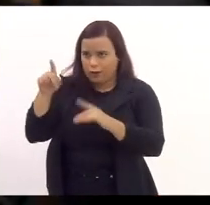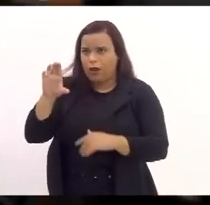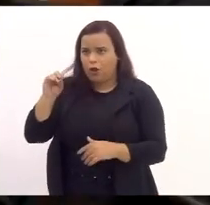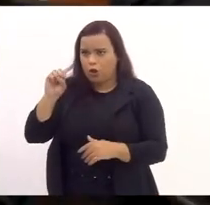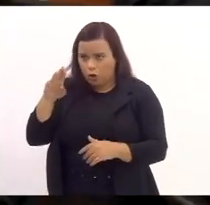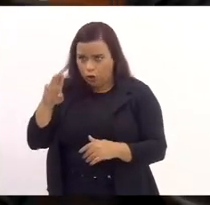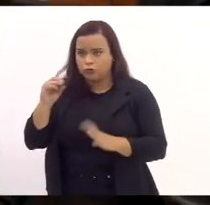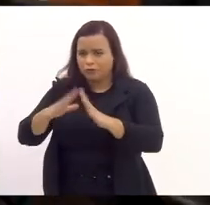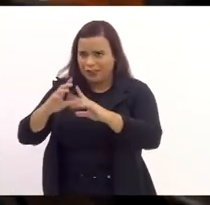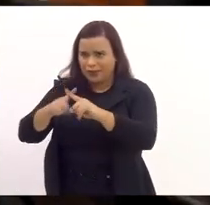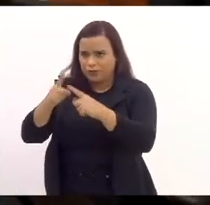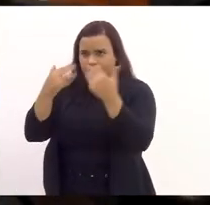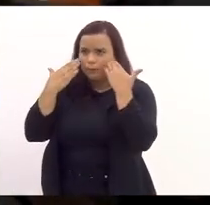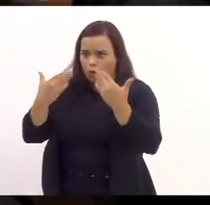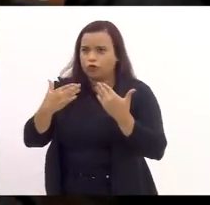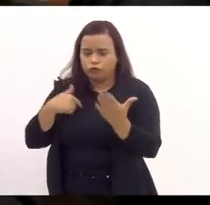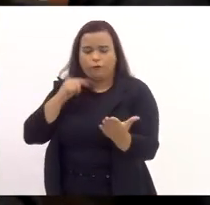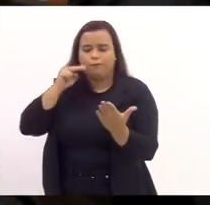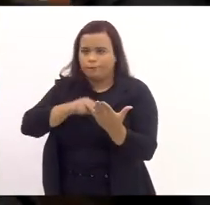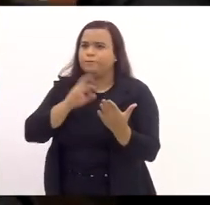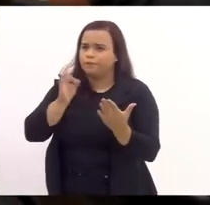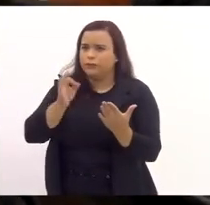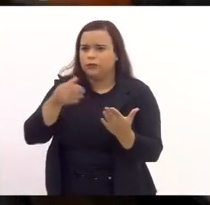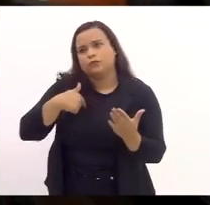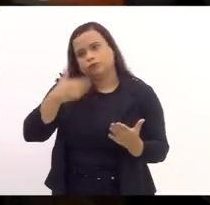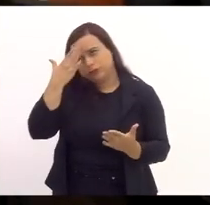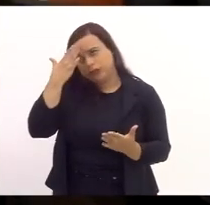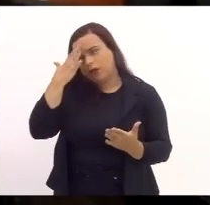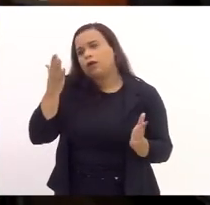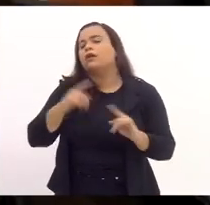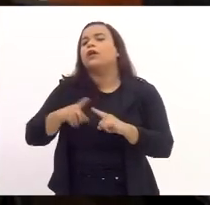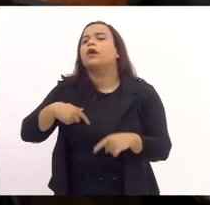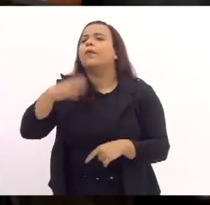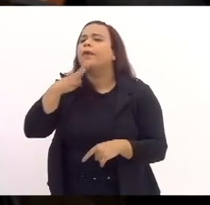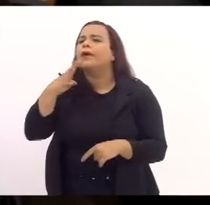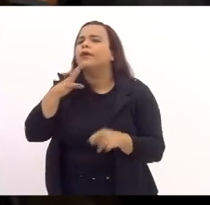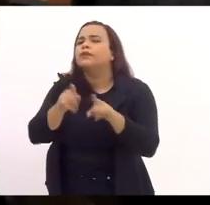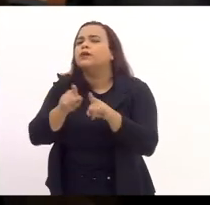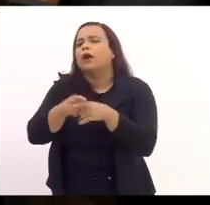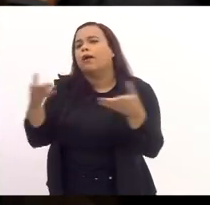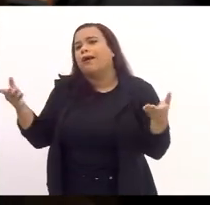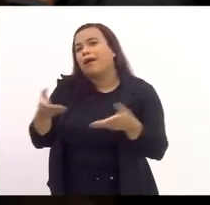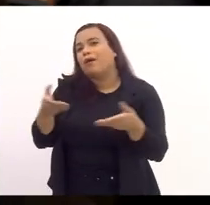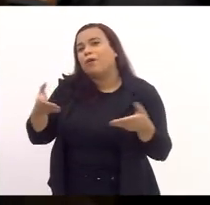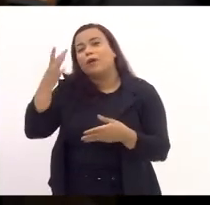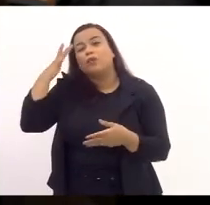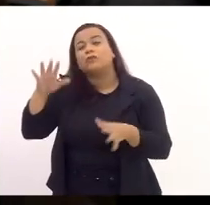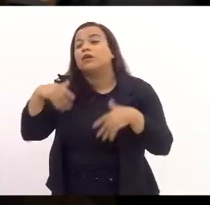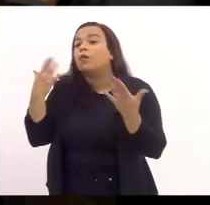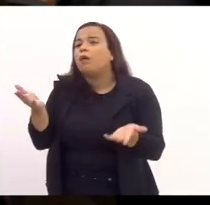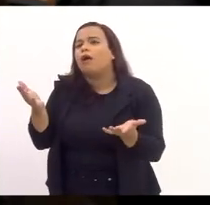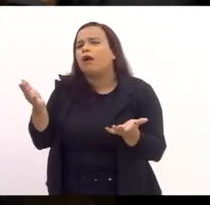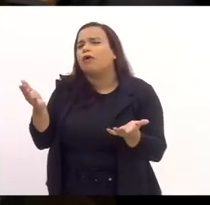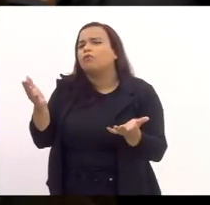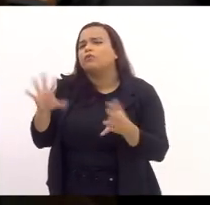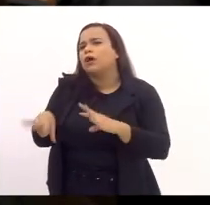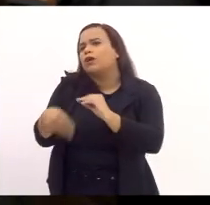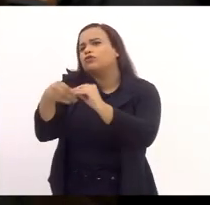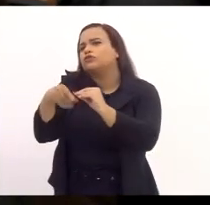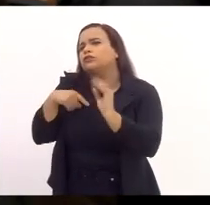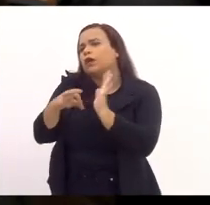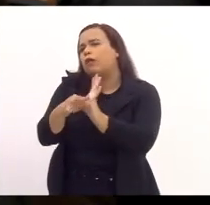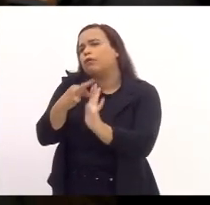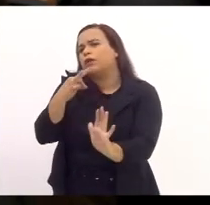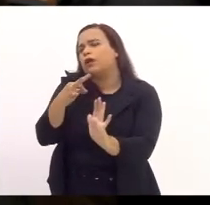igreja. O que eu tenho de conhecimento é que, agora eu não sei precisar qual o termo aditivo que foi feito no